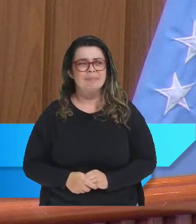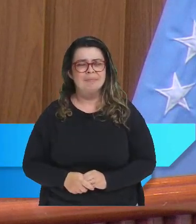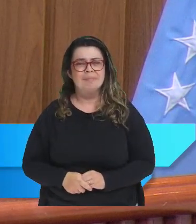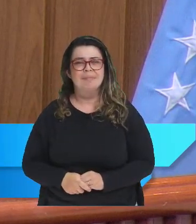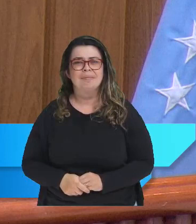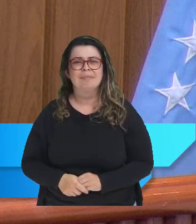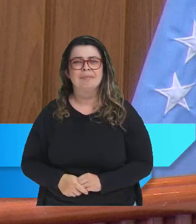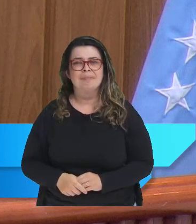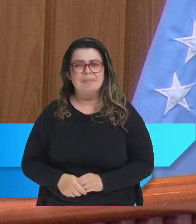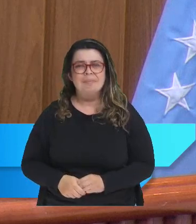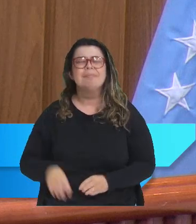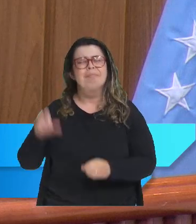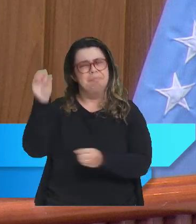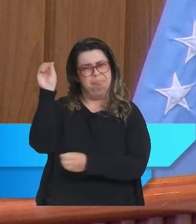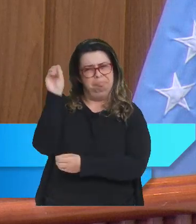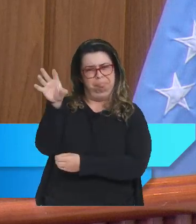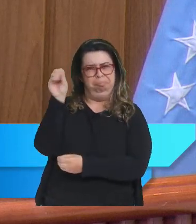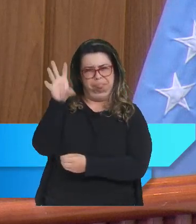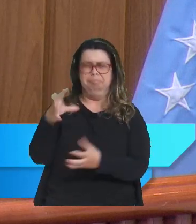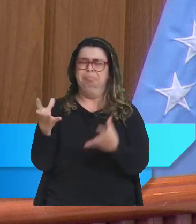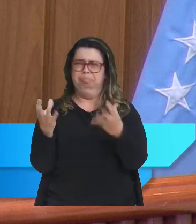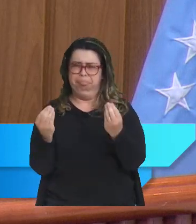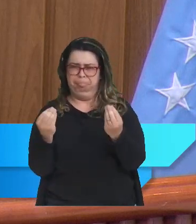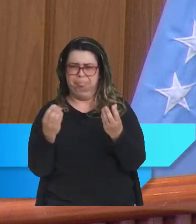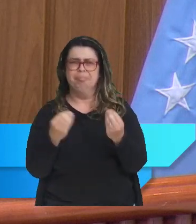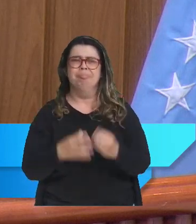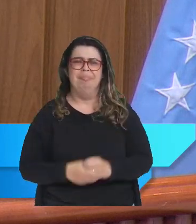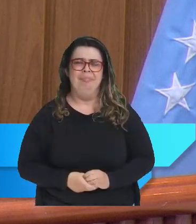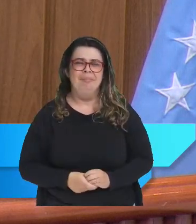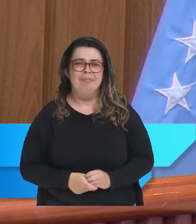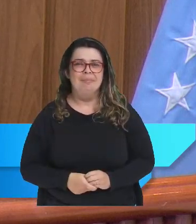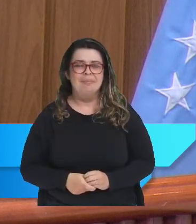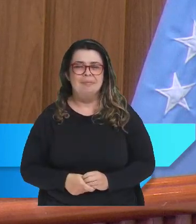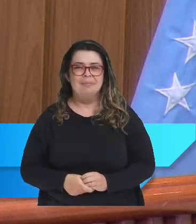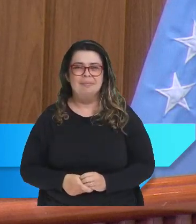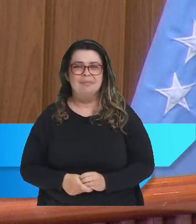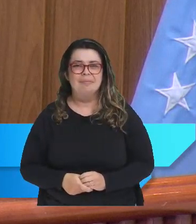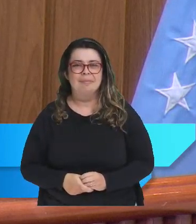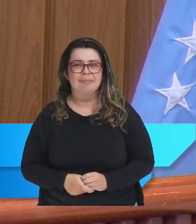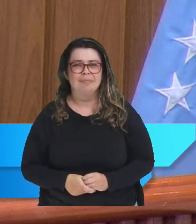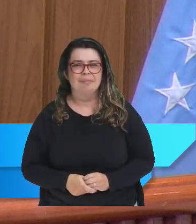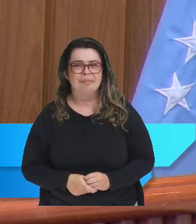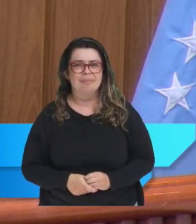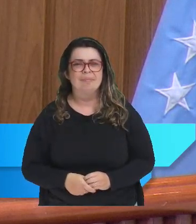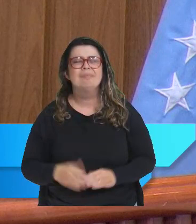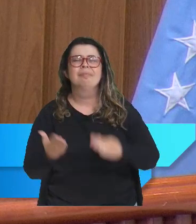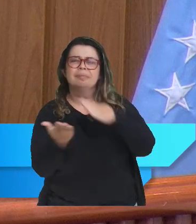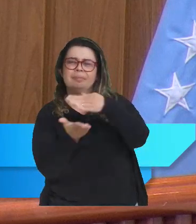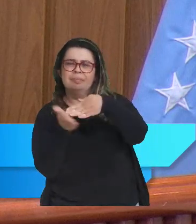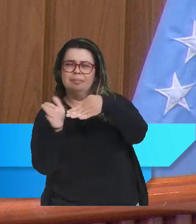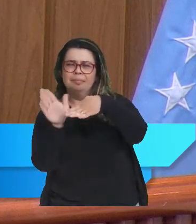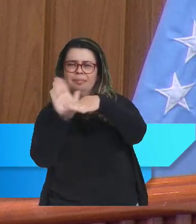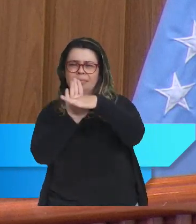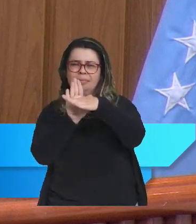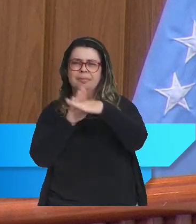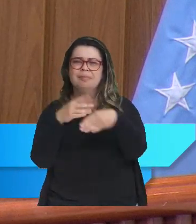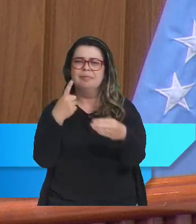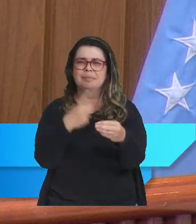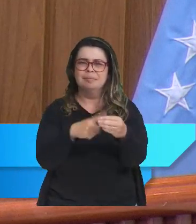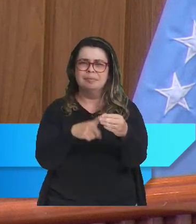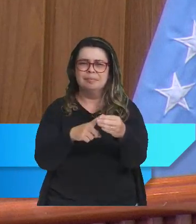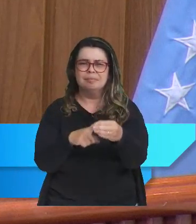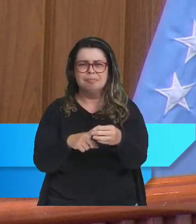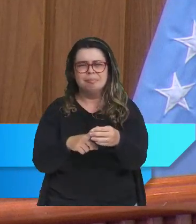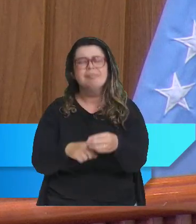né, viajar bastante e para ir todos os bairros da nossa cidade. E assim o fizemos,